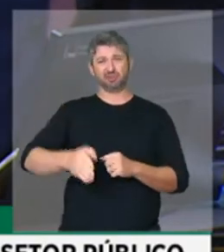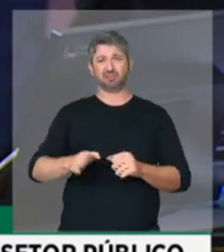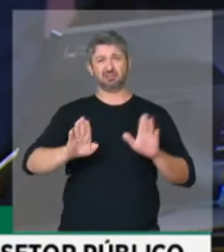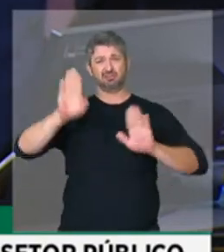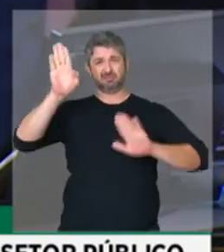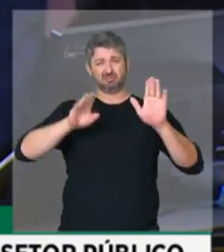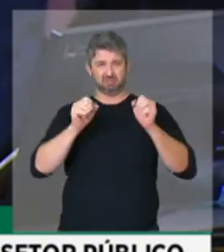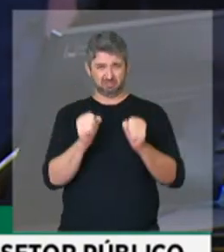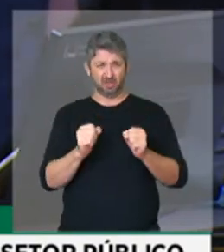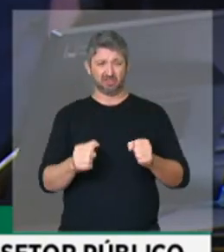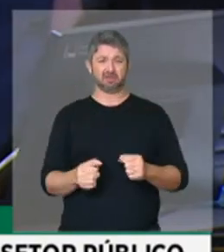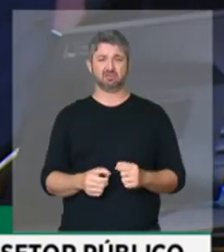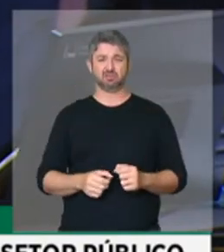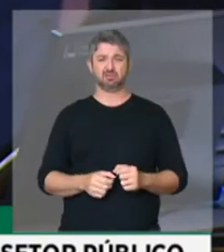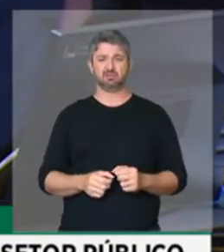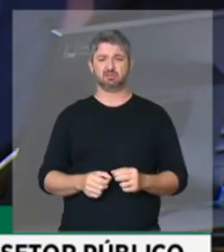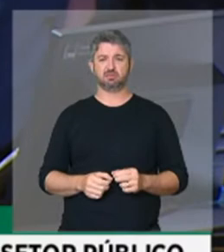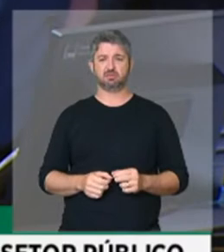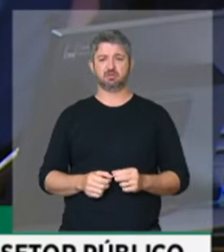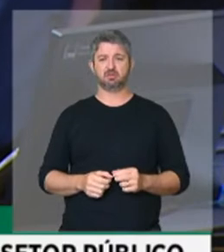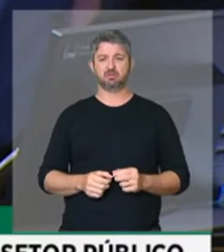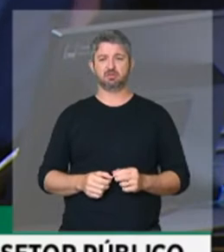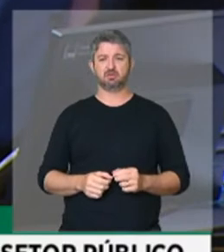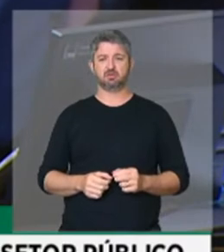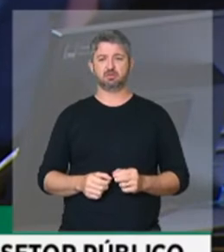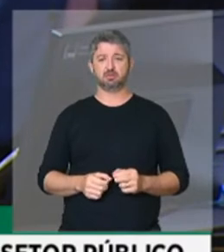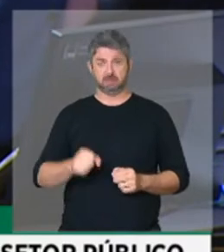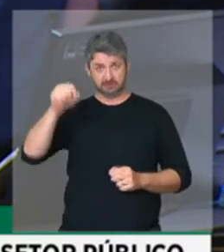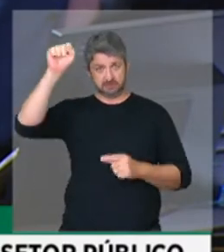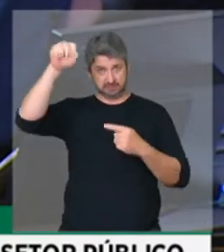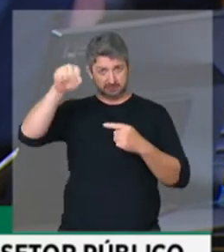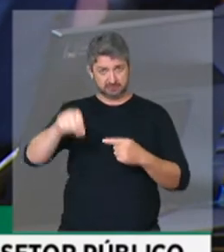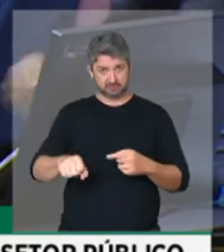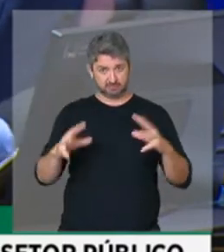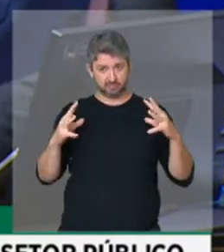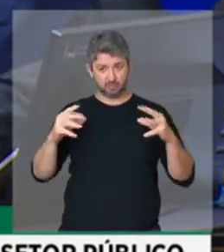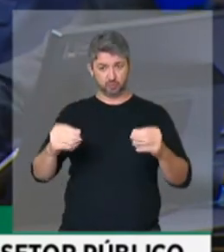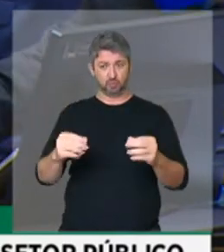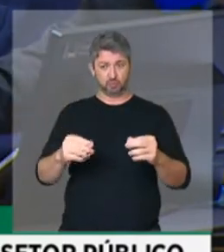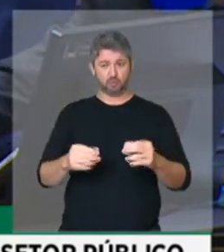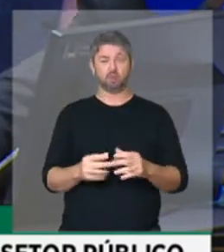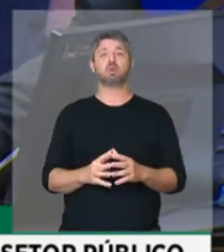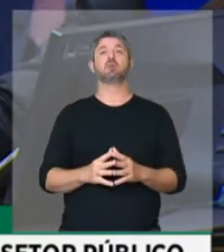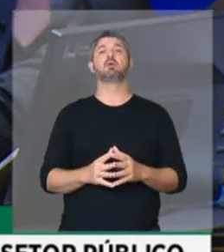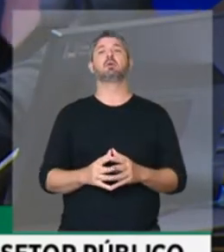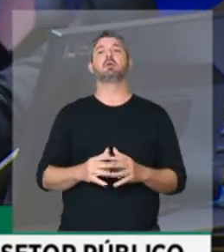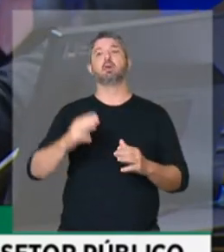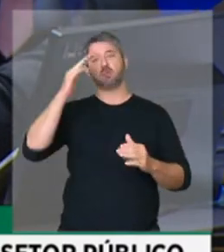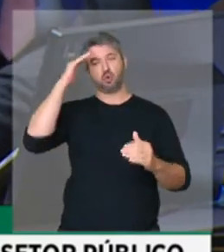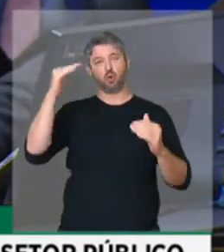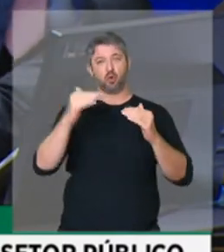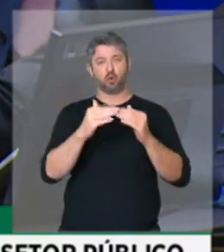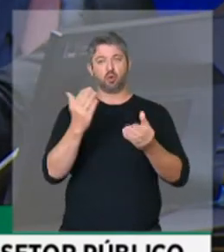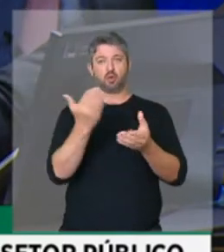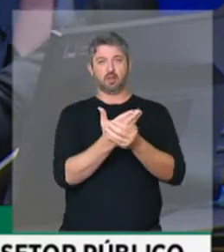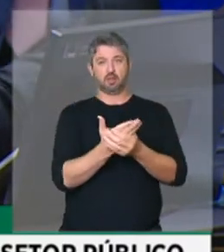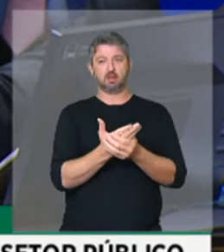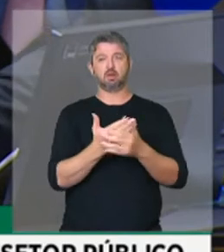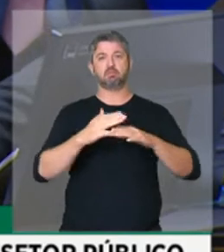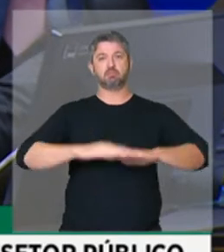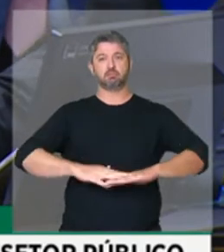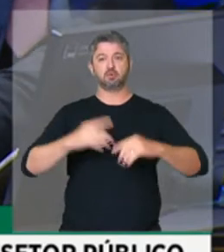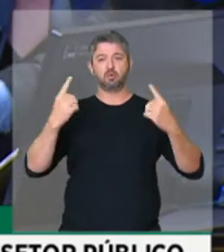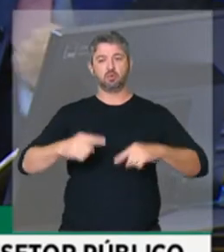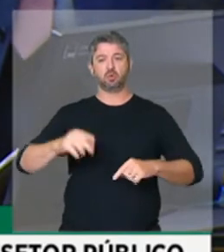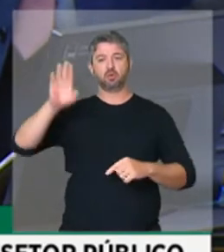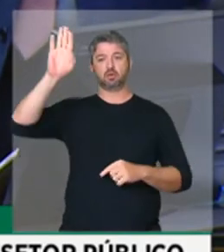Sim, também. Sim, presidente. Todo simbólico. Mundo sim? Sim. Então, os que concordam com o requerimento permaneçam sim.